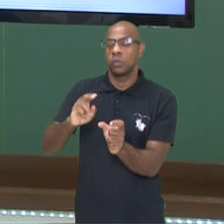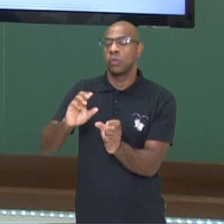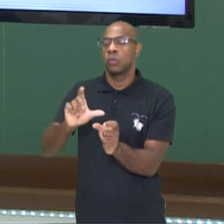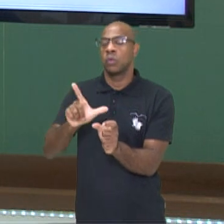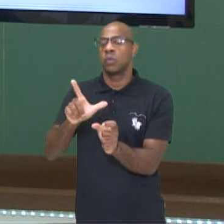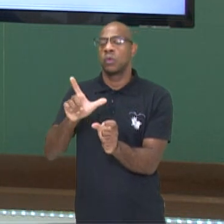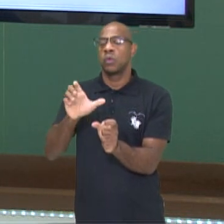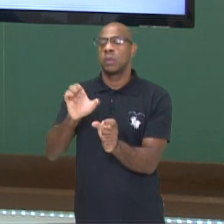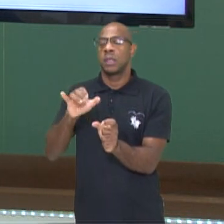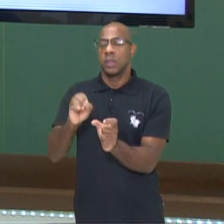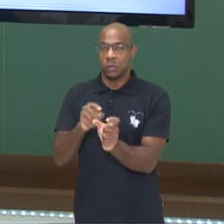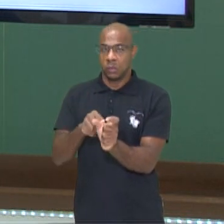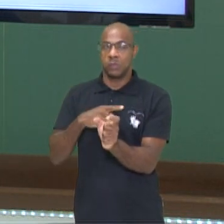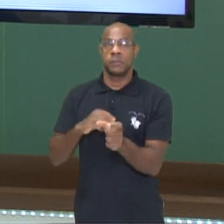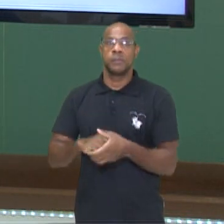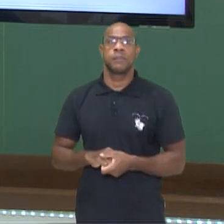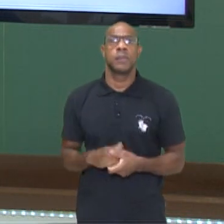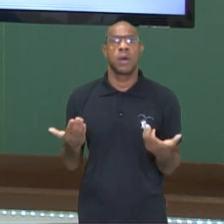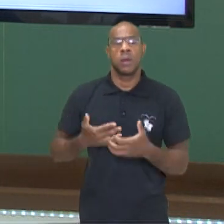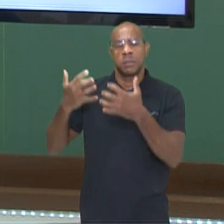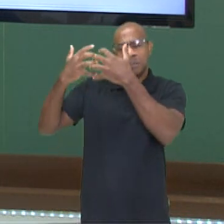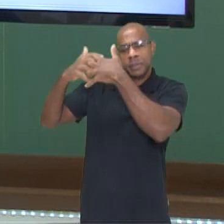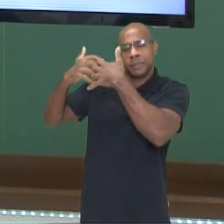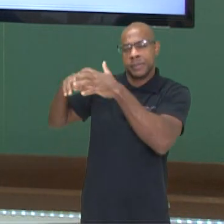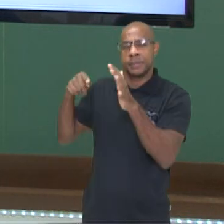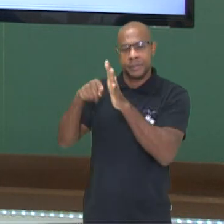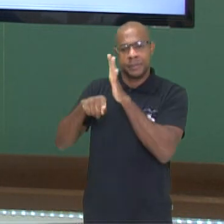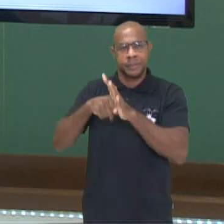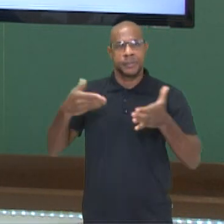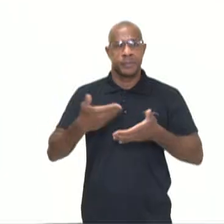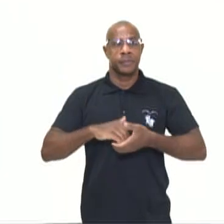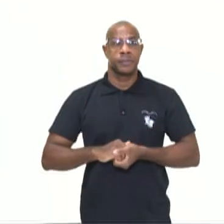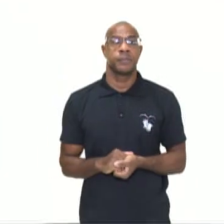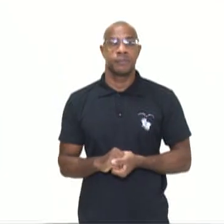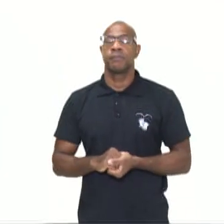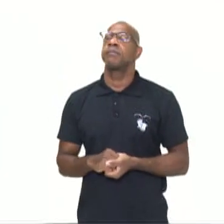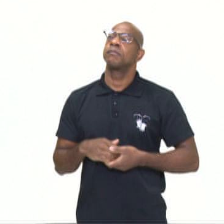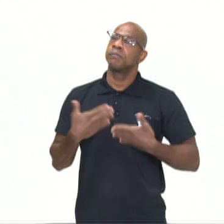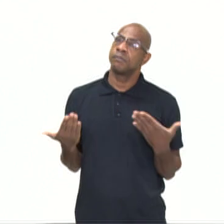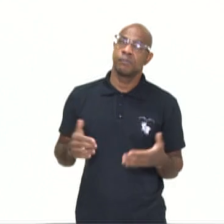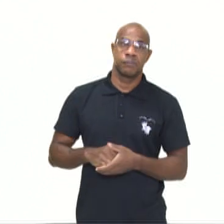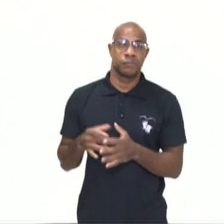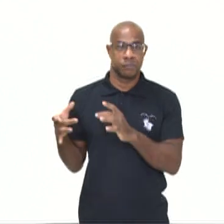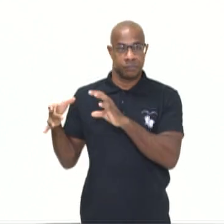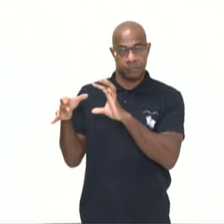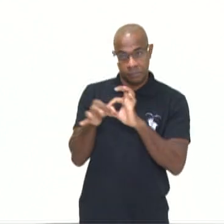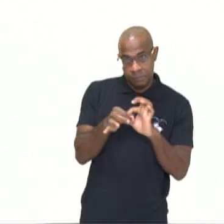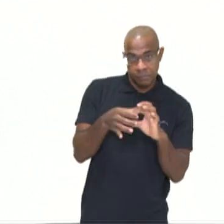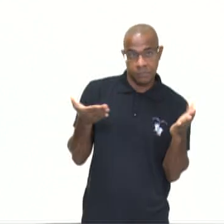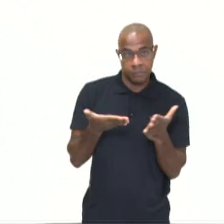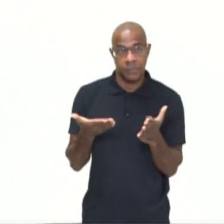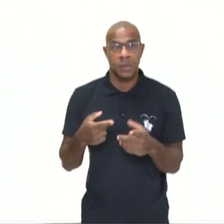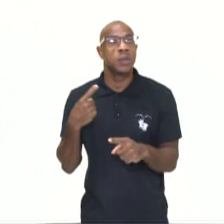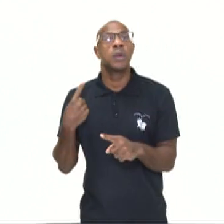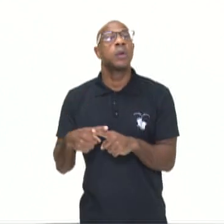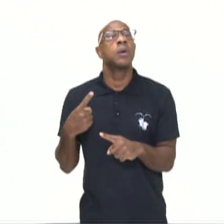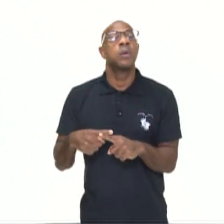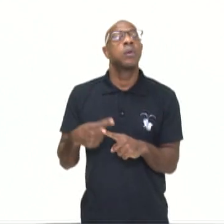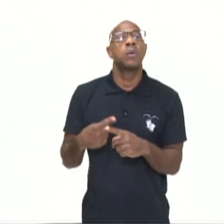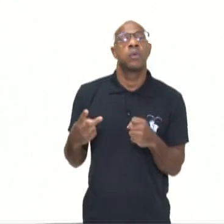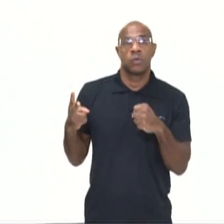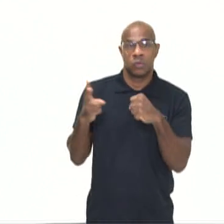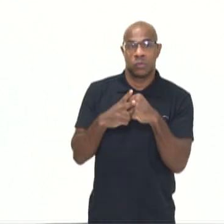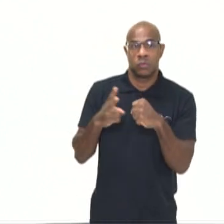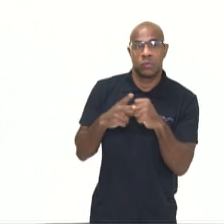E para refletir, vamos fazer essa pergunta juntos. Considerando o contexto, por que a predominância